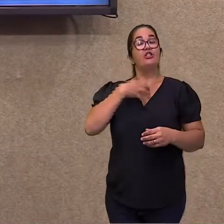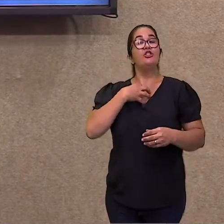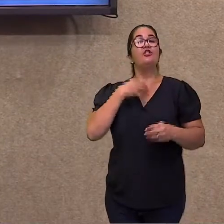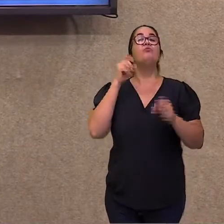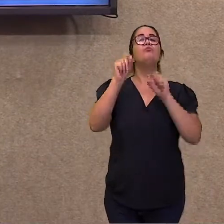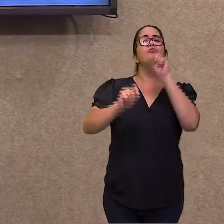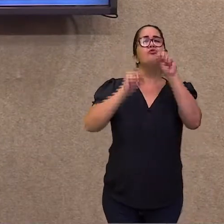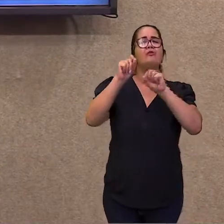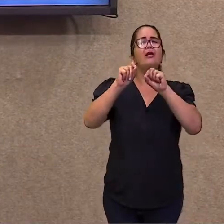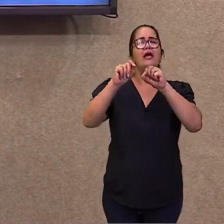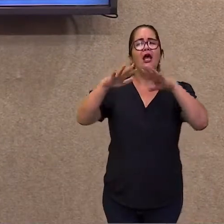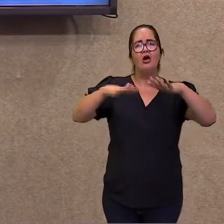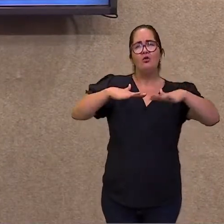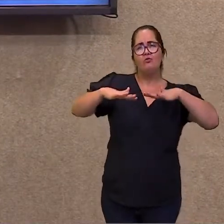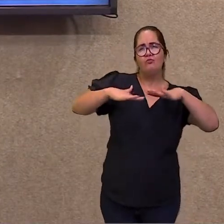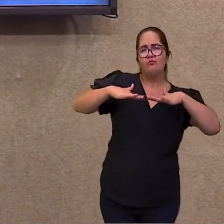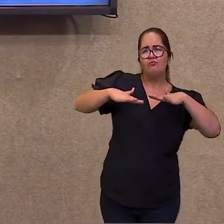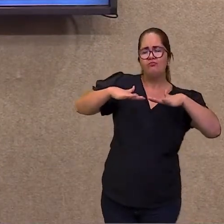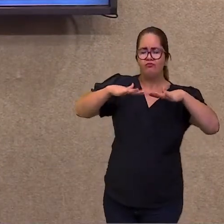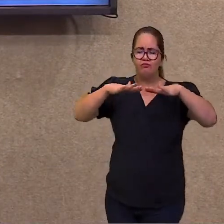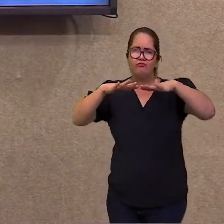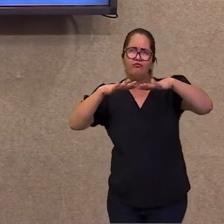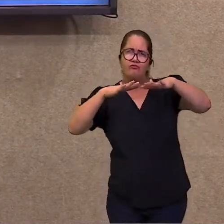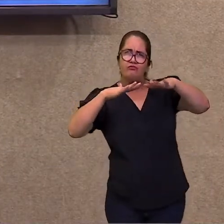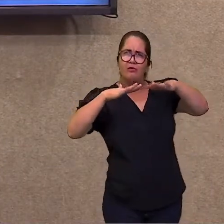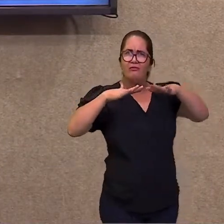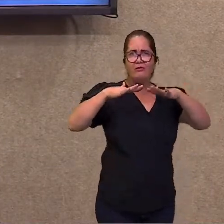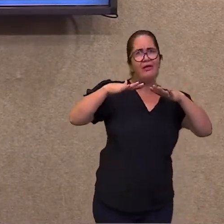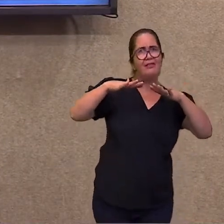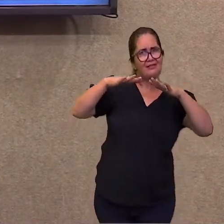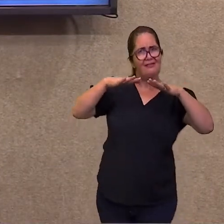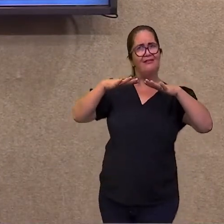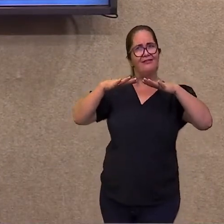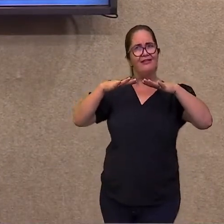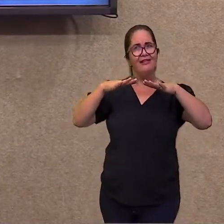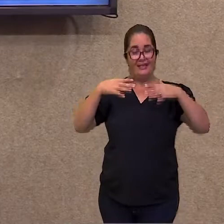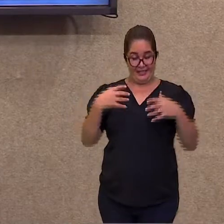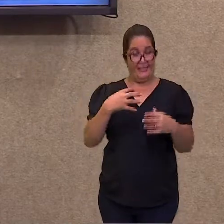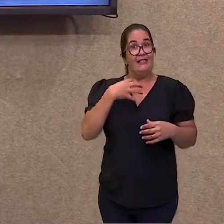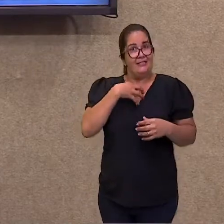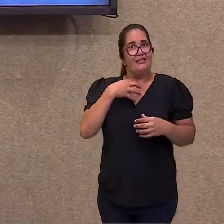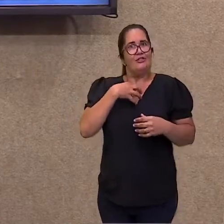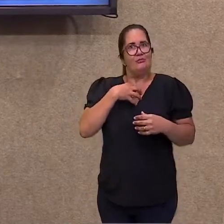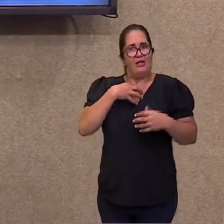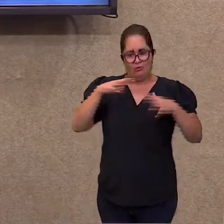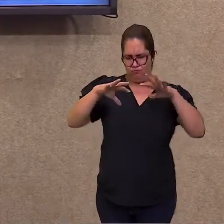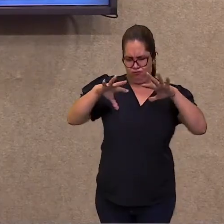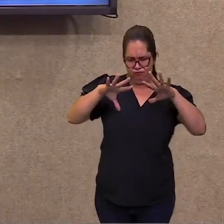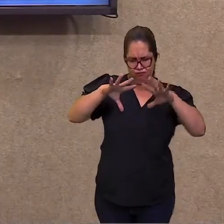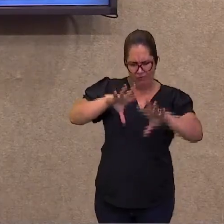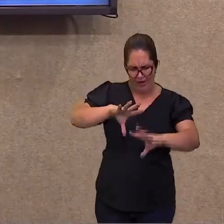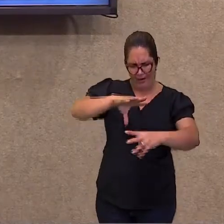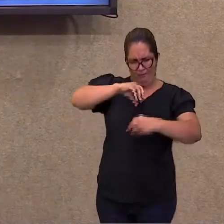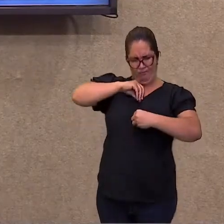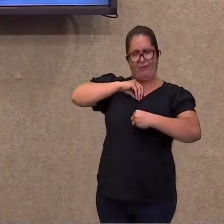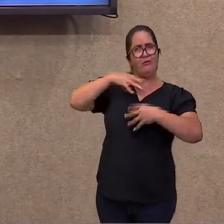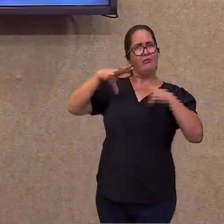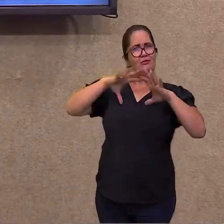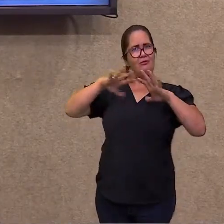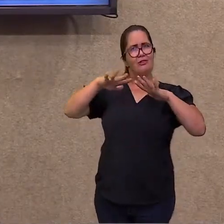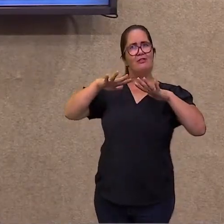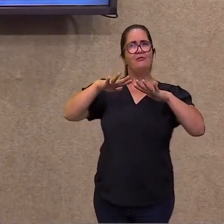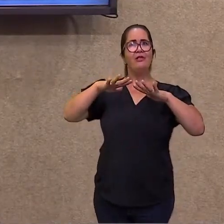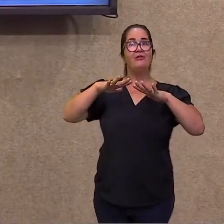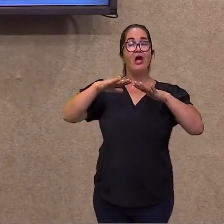as coreografias, os ritmos da dança corporal acompanham o quê? A música, não é